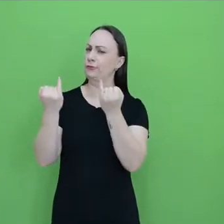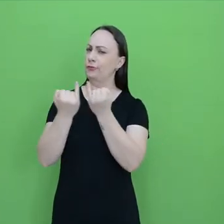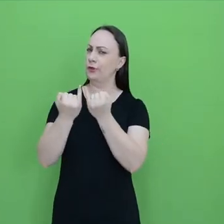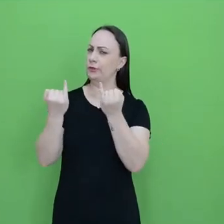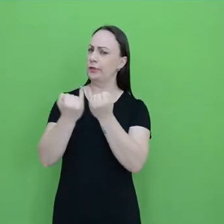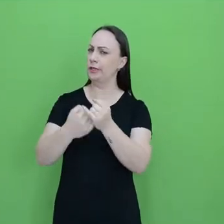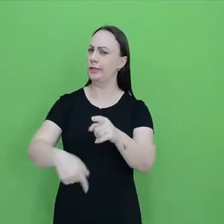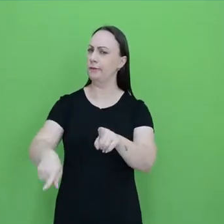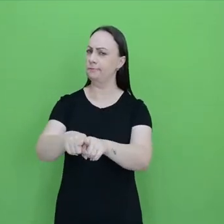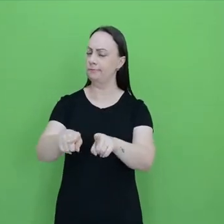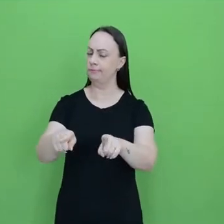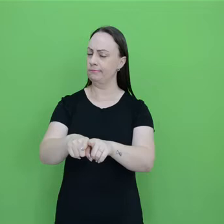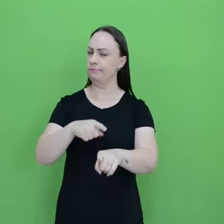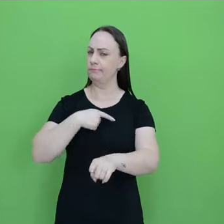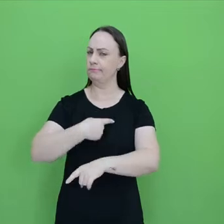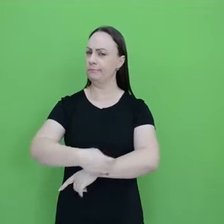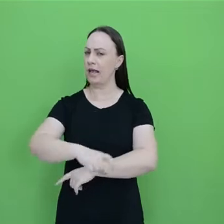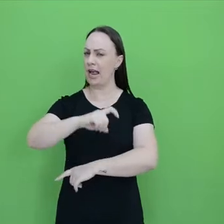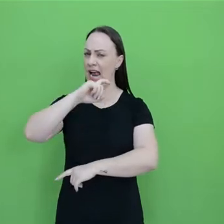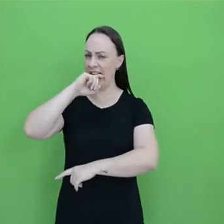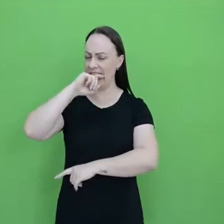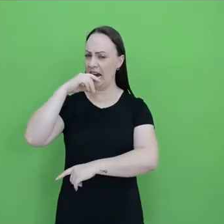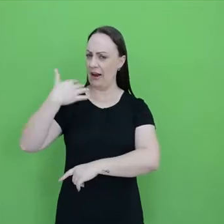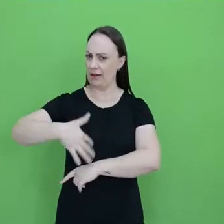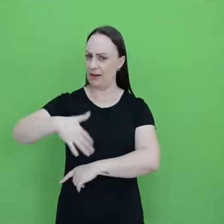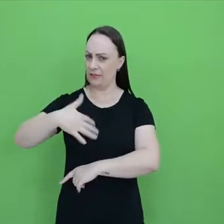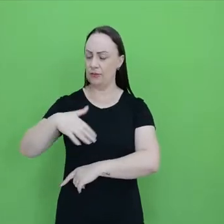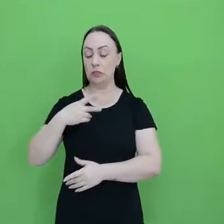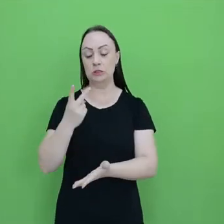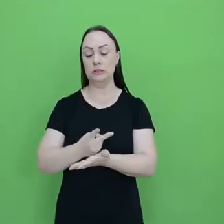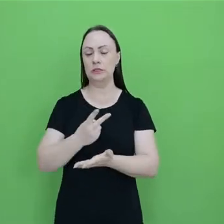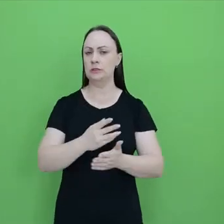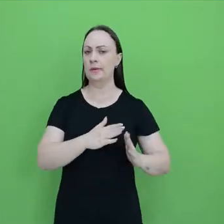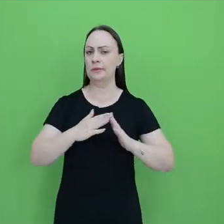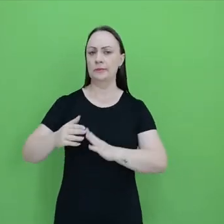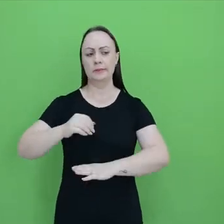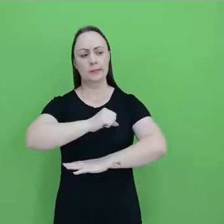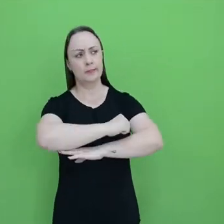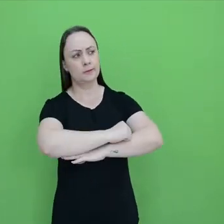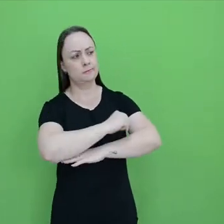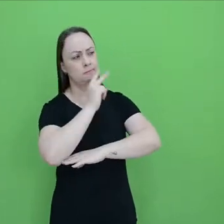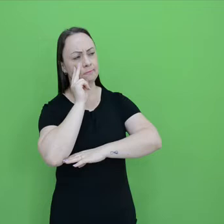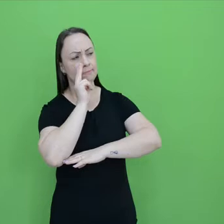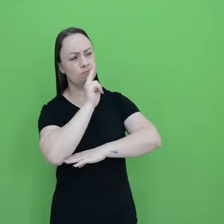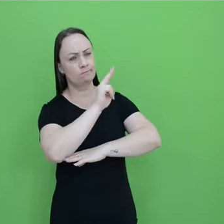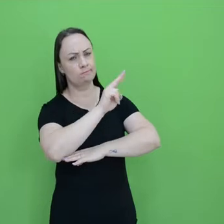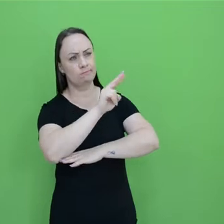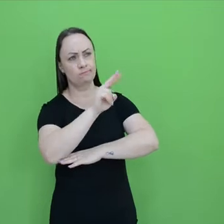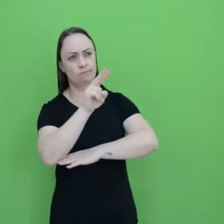fofoqueira e invejosa. A vizinha passava o dia inteiro na janela,